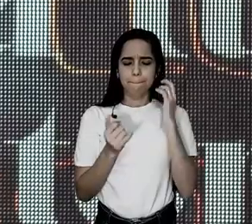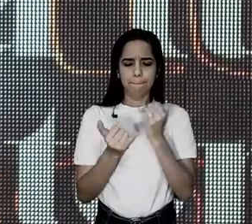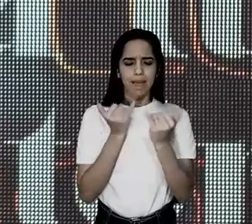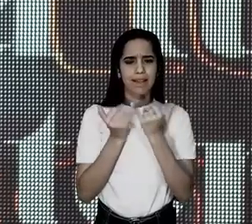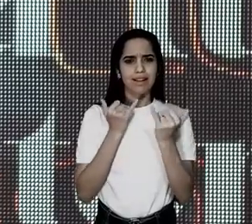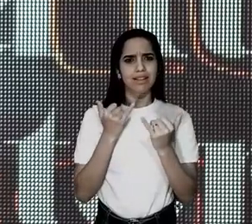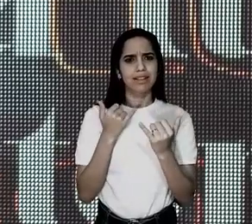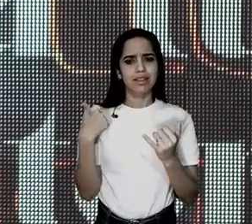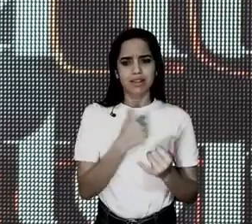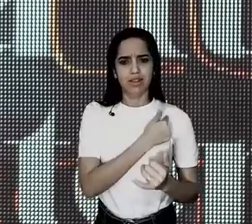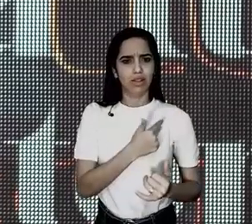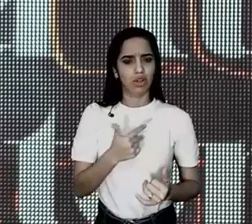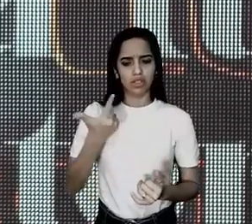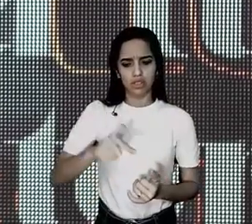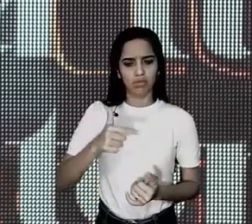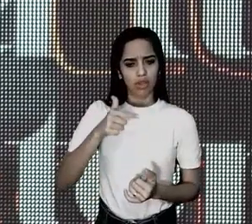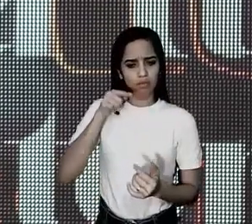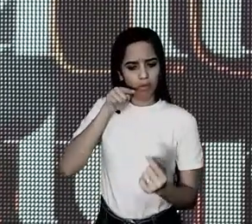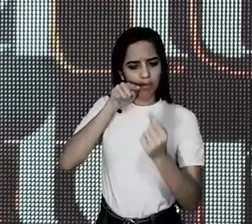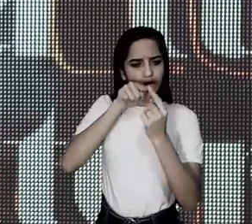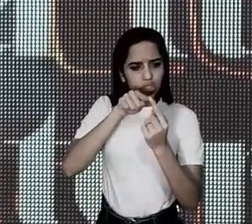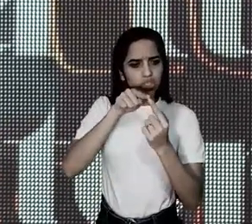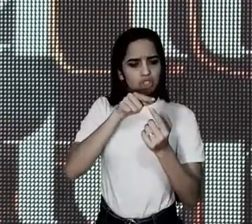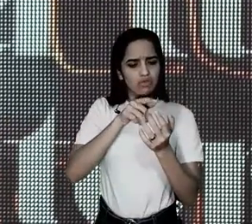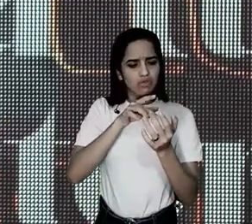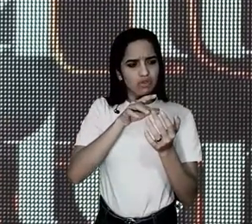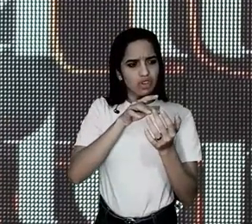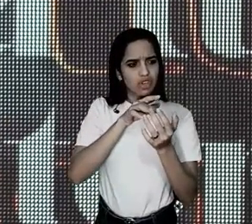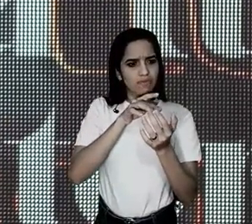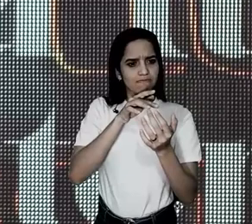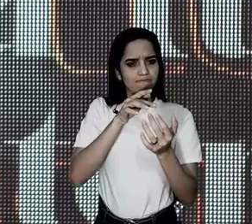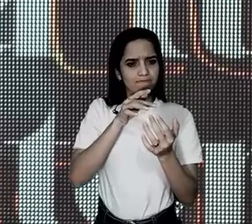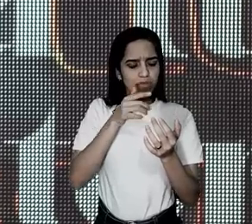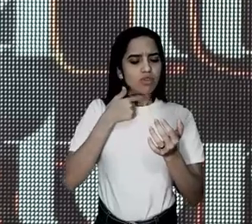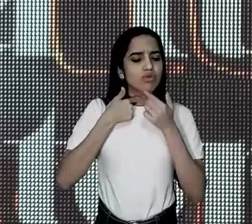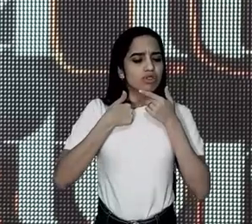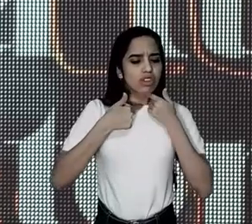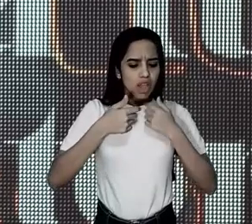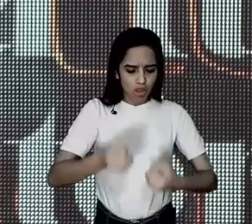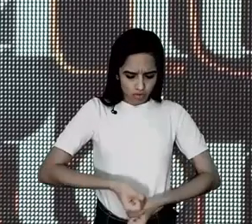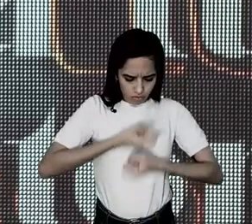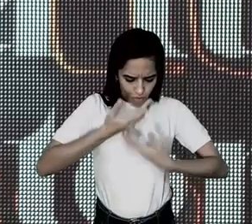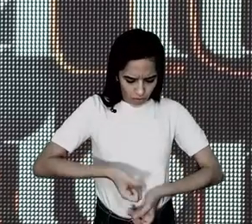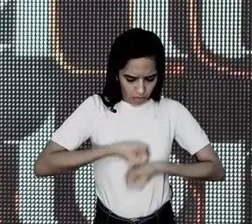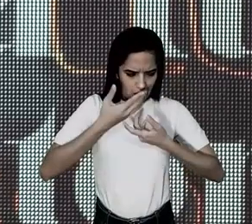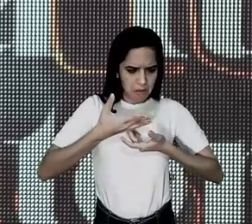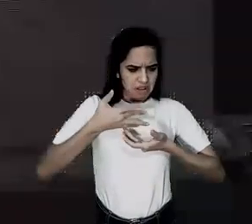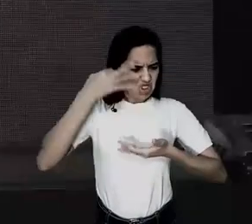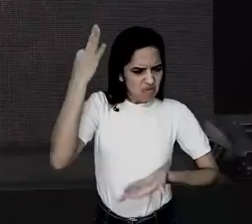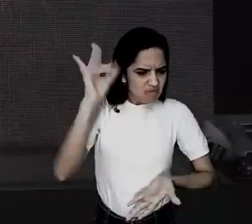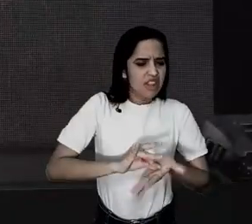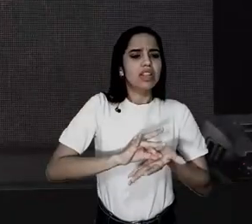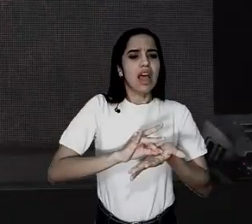para alimentos sólidos e densos. A gente se alimenta de fast foods espirituais, numa tentativa de